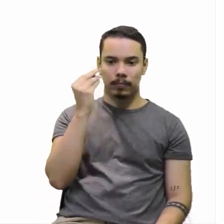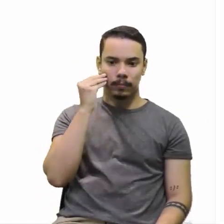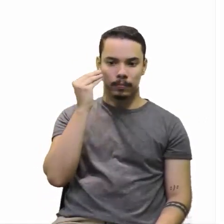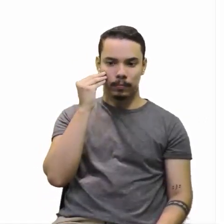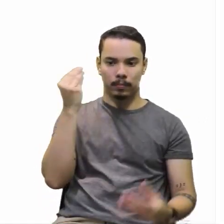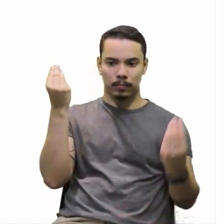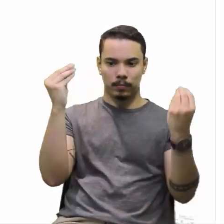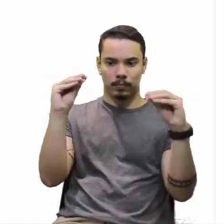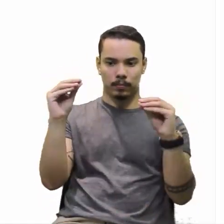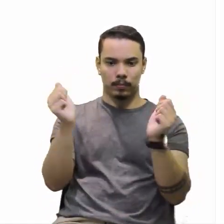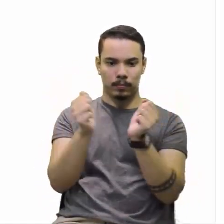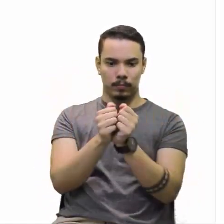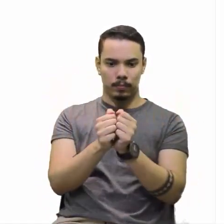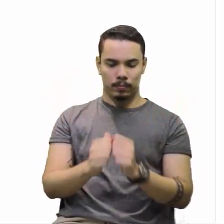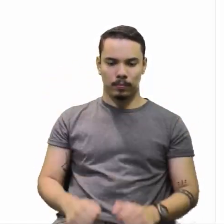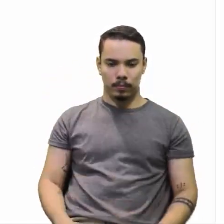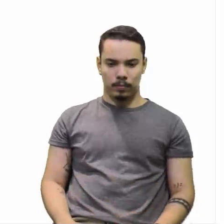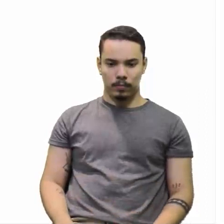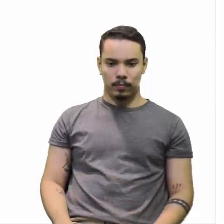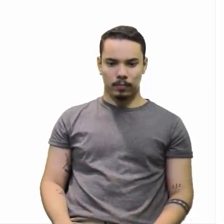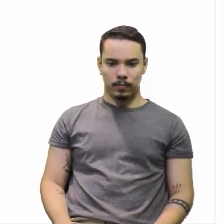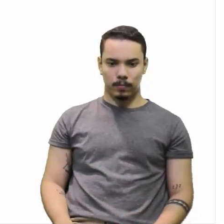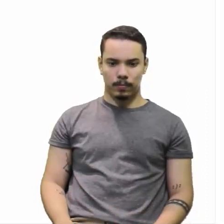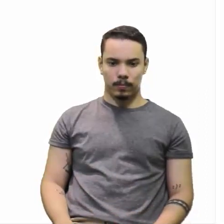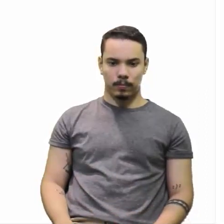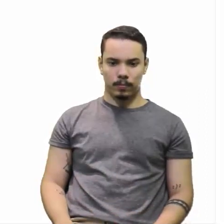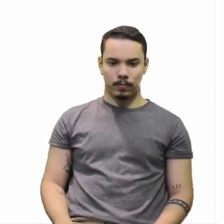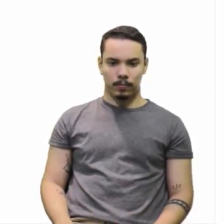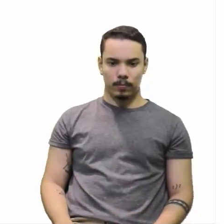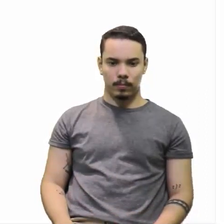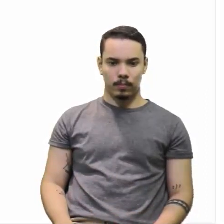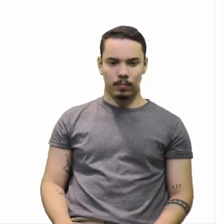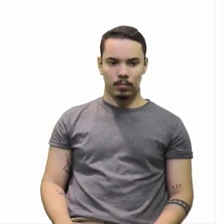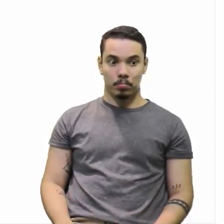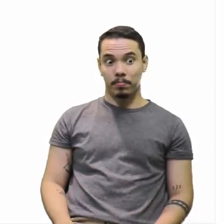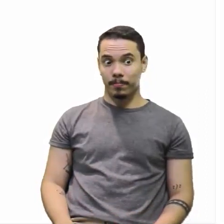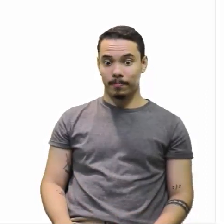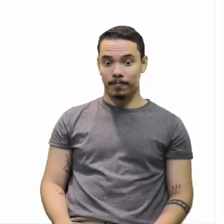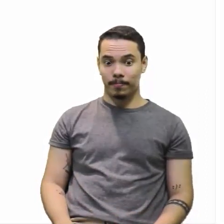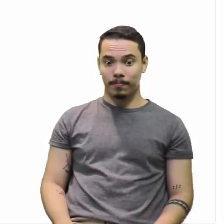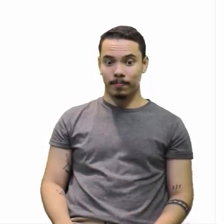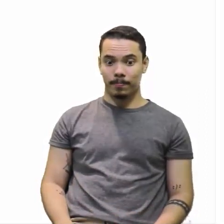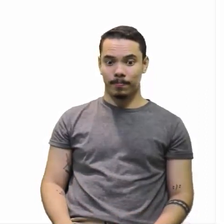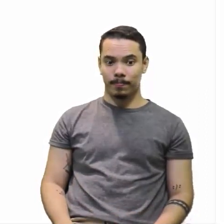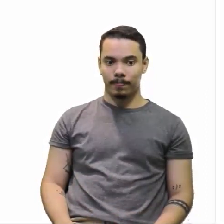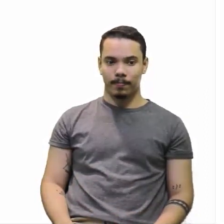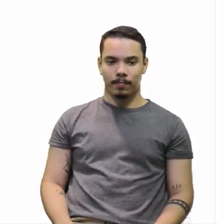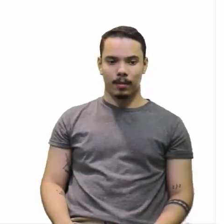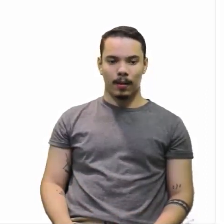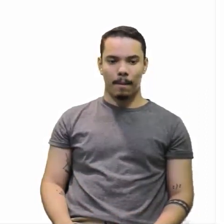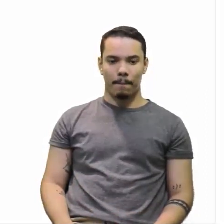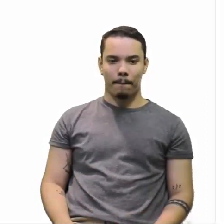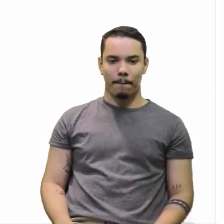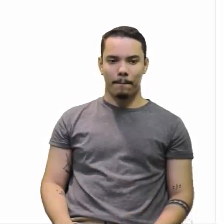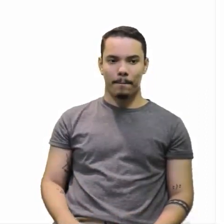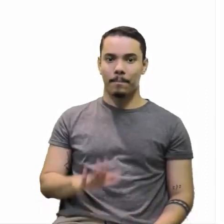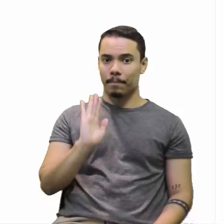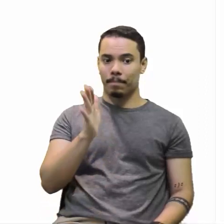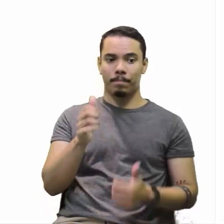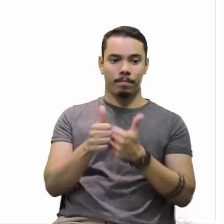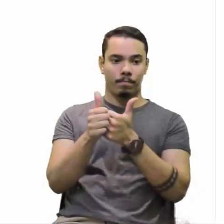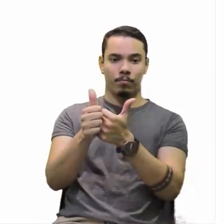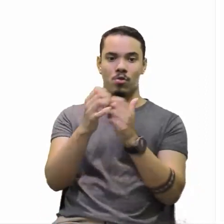cima. Quando for 2, vai ser o quê? 4. 10 a menos 2 já está